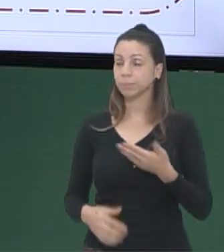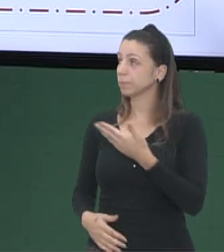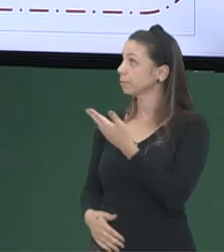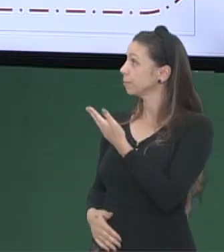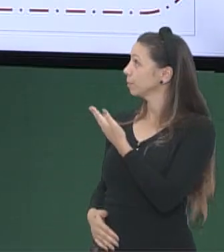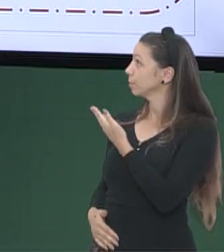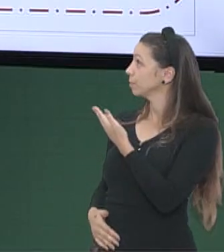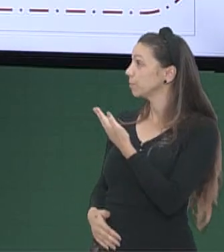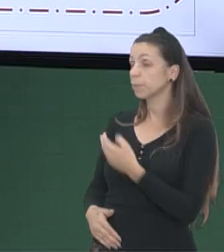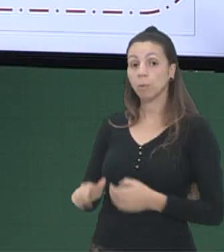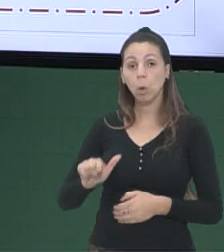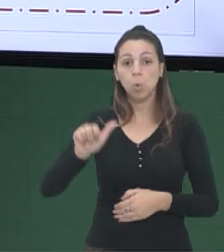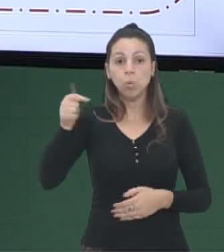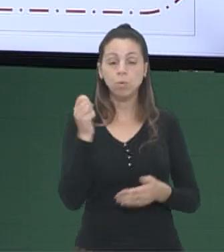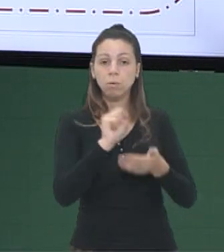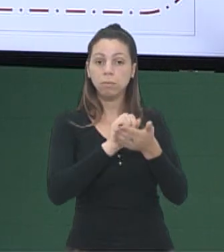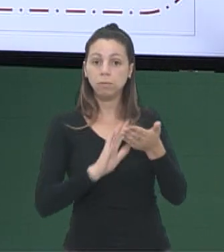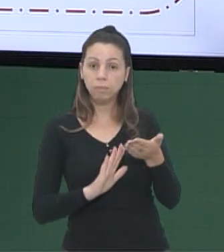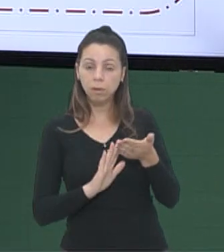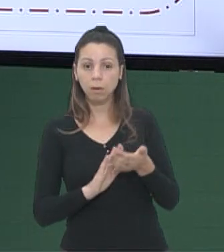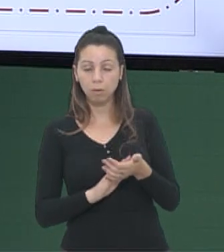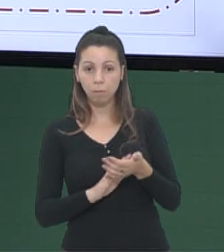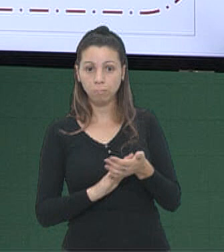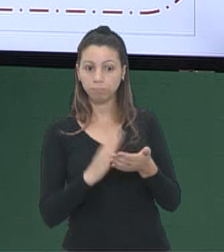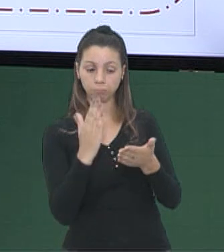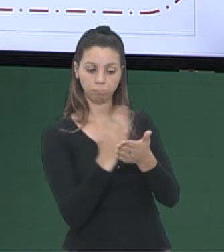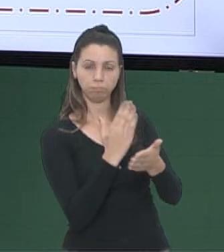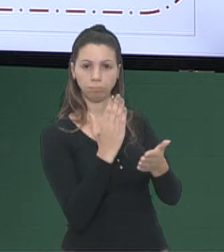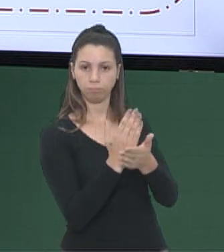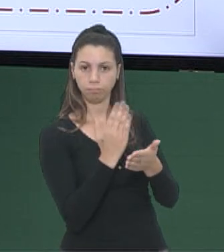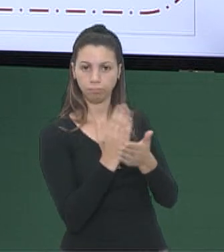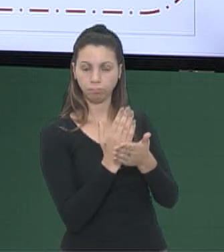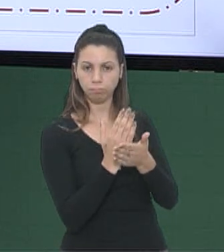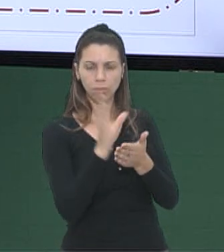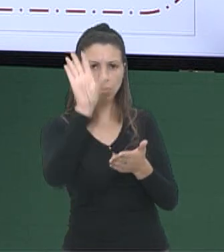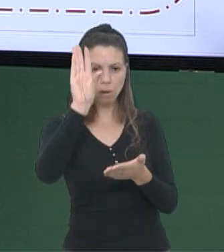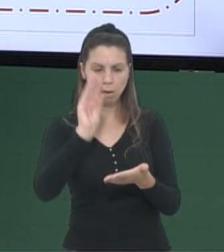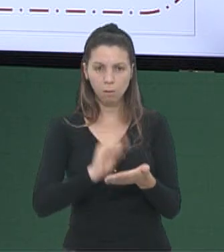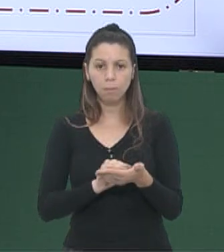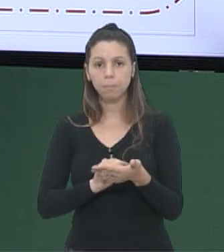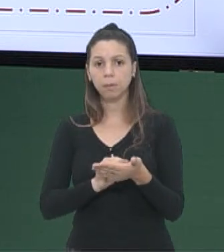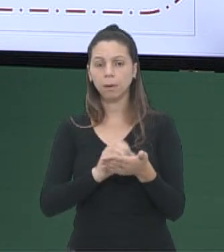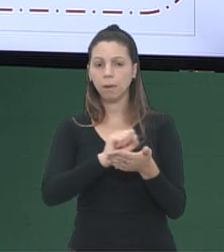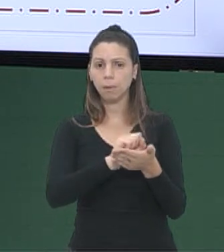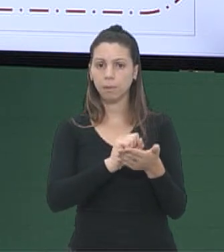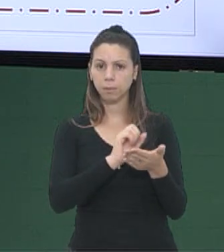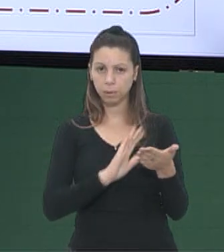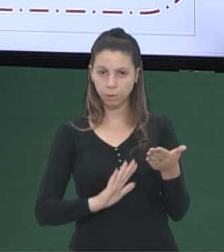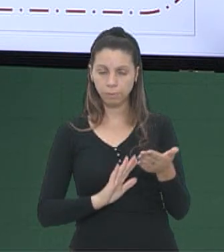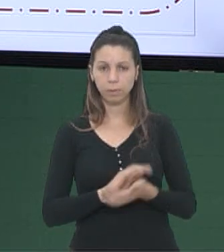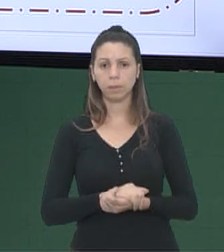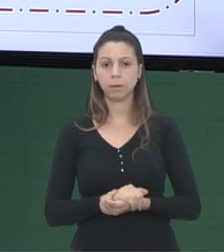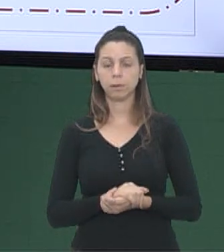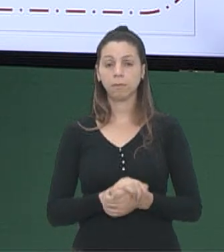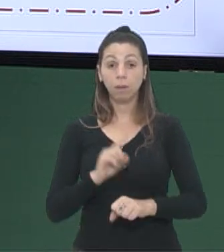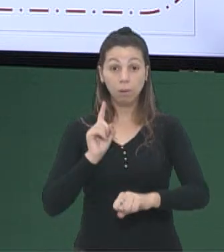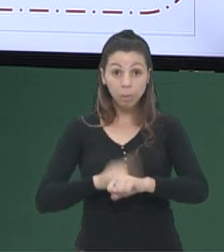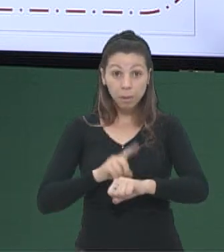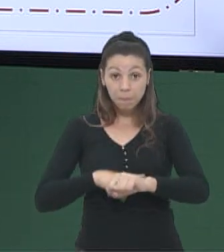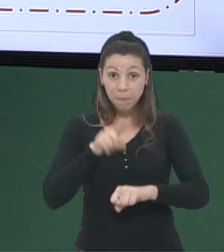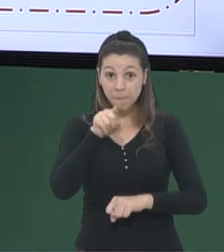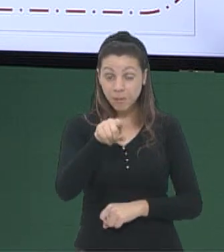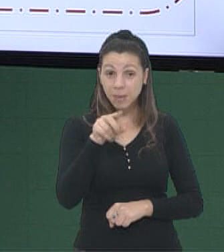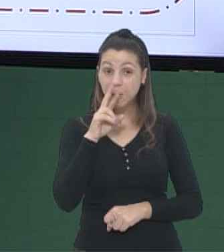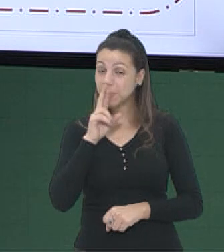um exercício aí para você responder. Então, você vai pegar o seu caderno, vai anotar essa questão que vai aparecer na tela e vai ter um tempo aí para que